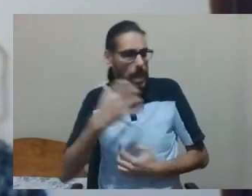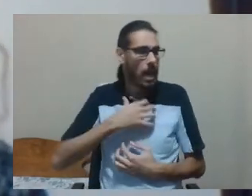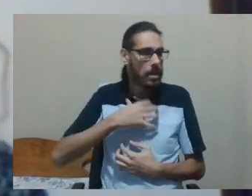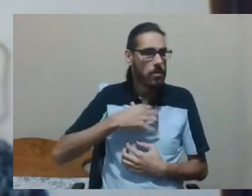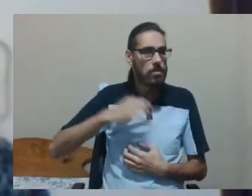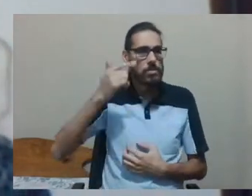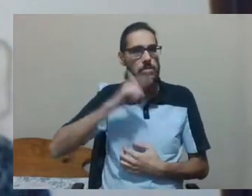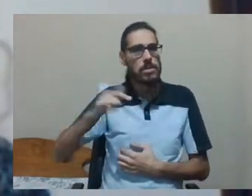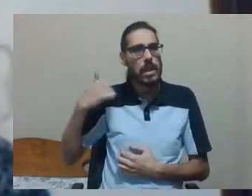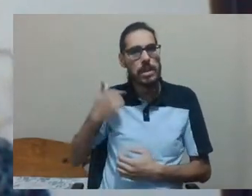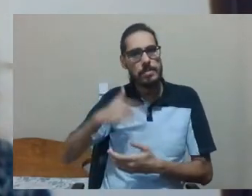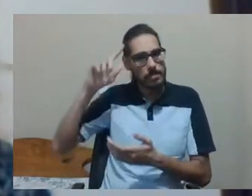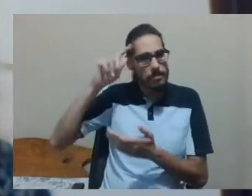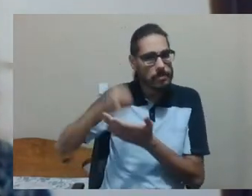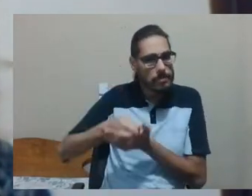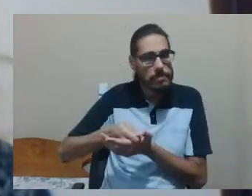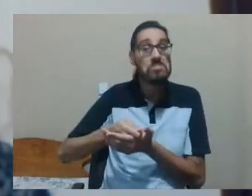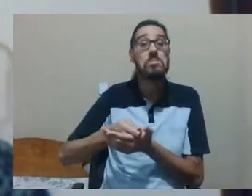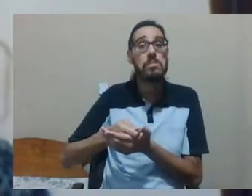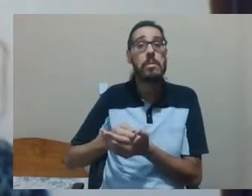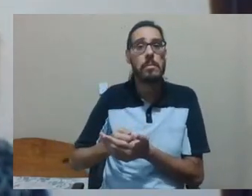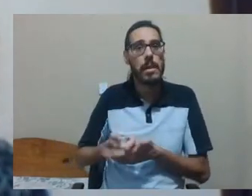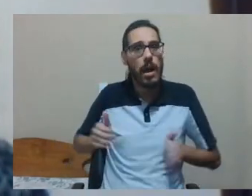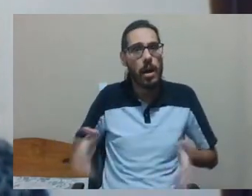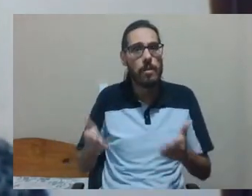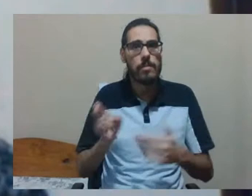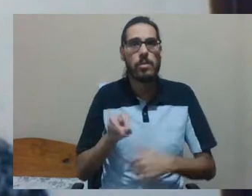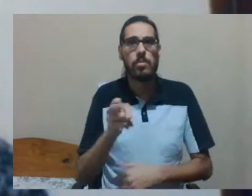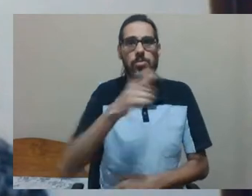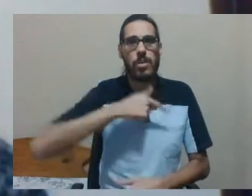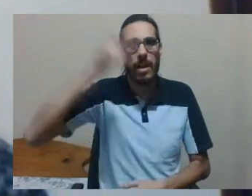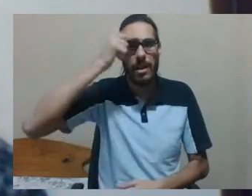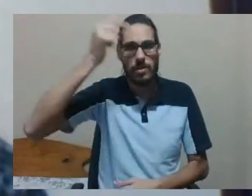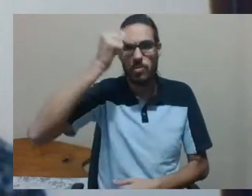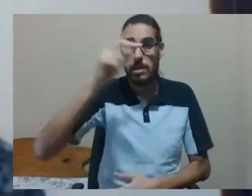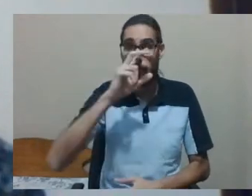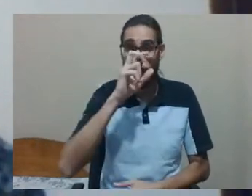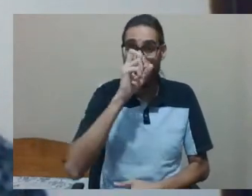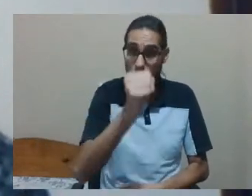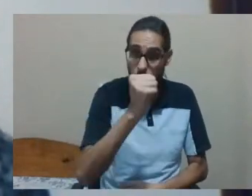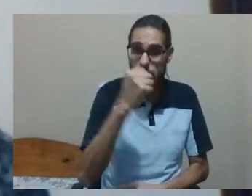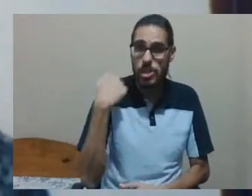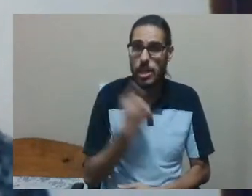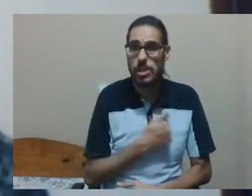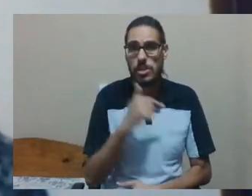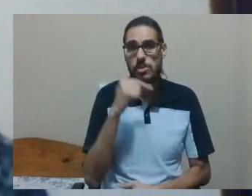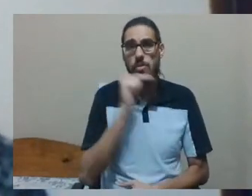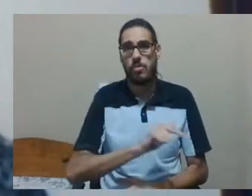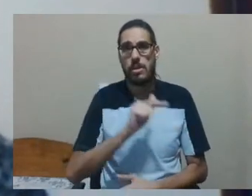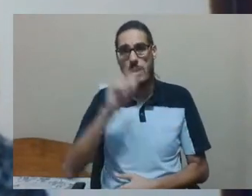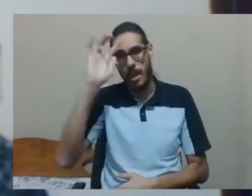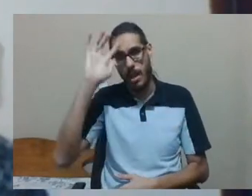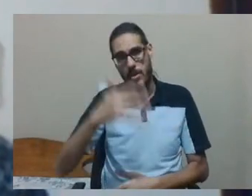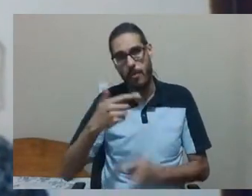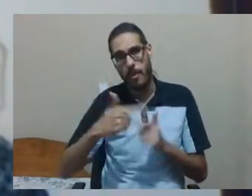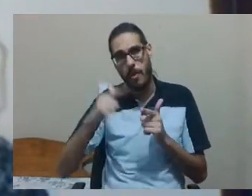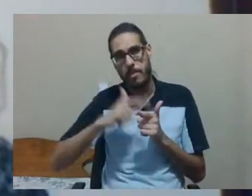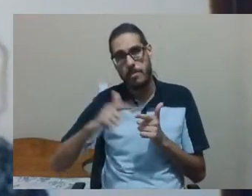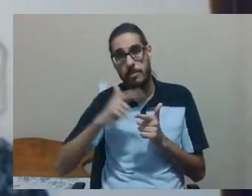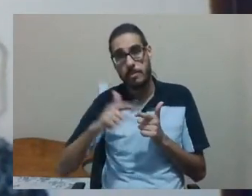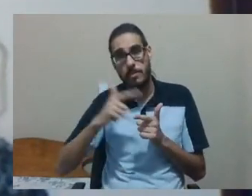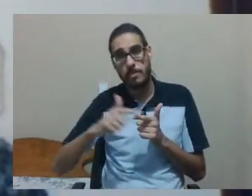continue tendo uma graduação forte, né? E que a gente possa conseguir resolver aí os nossos problemas e